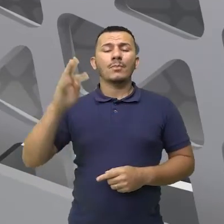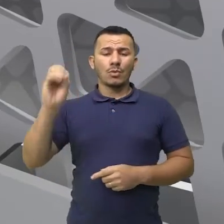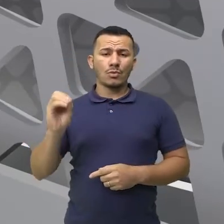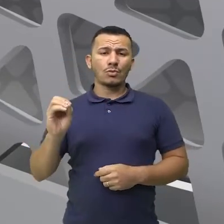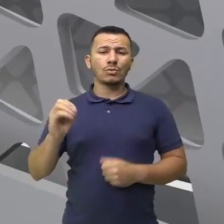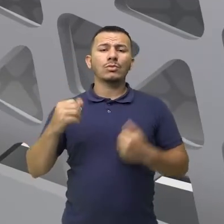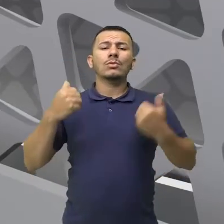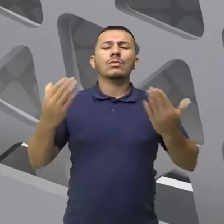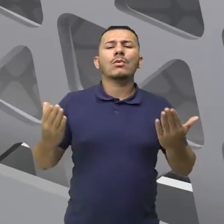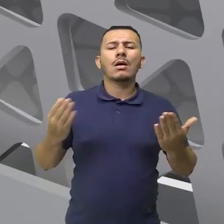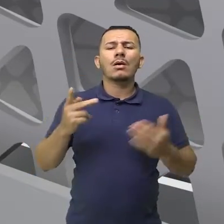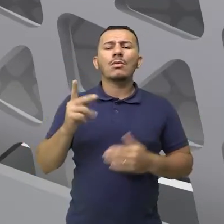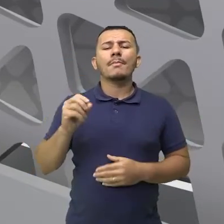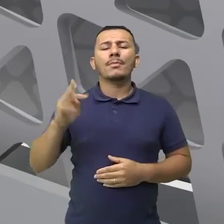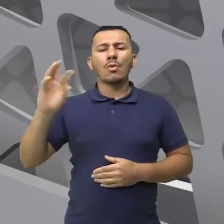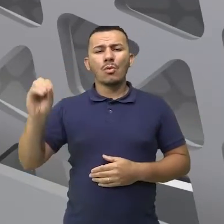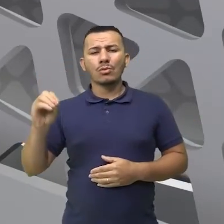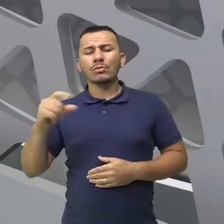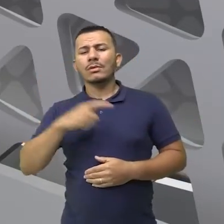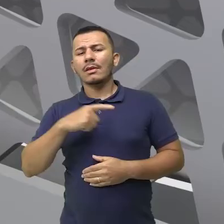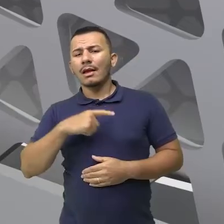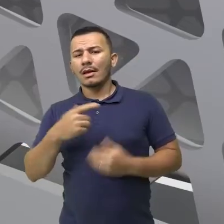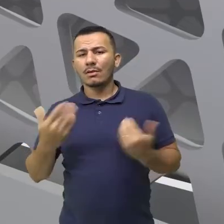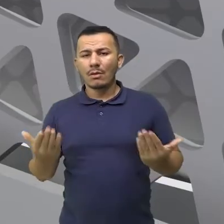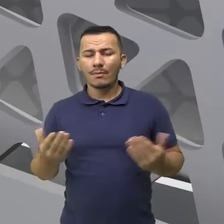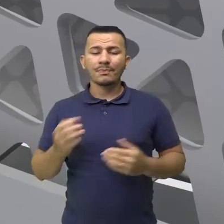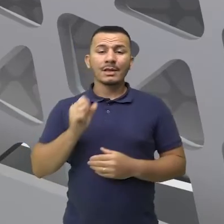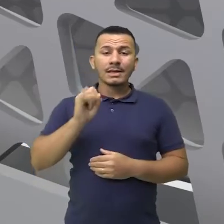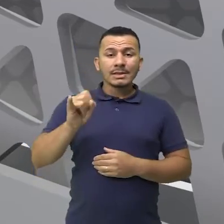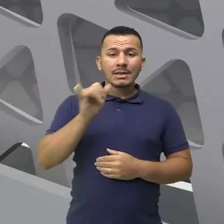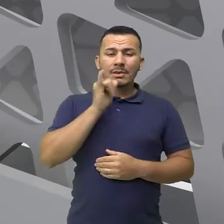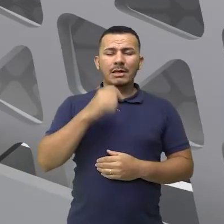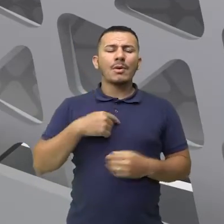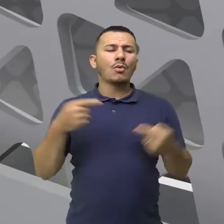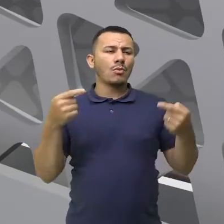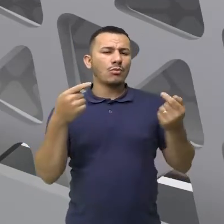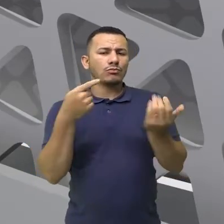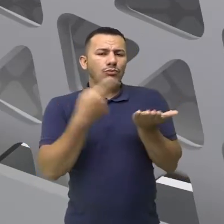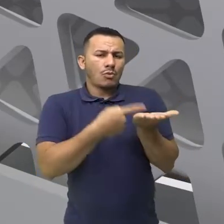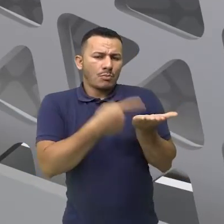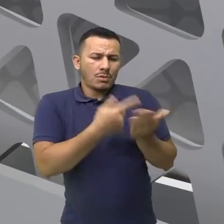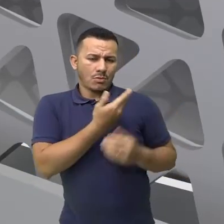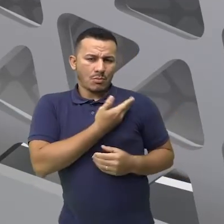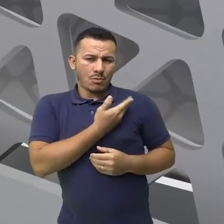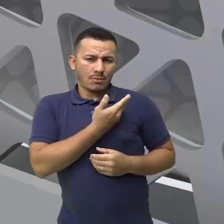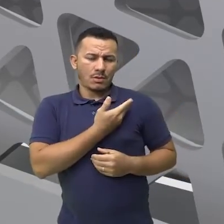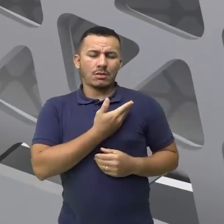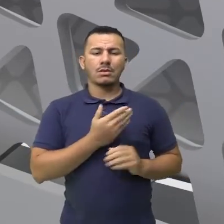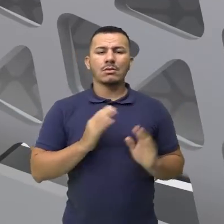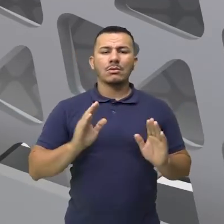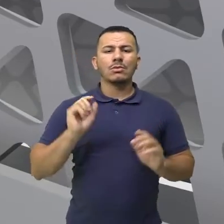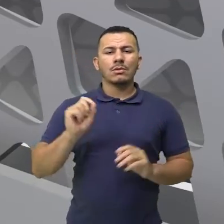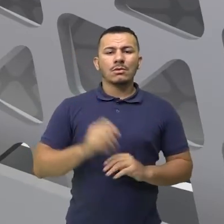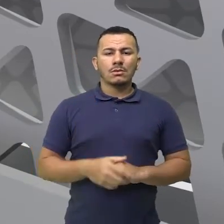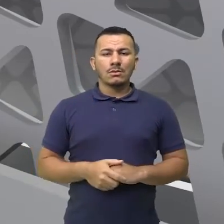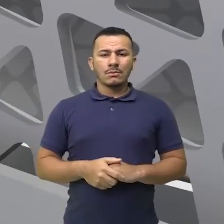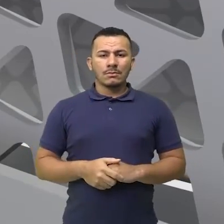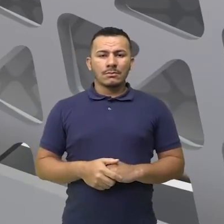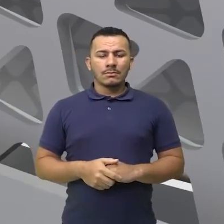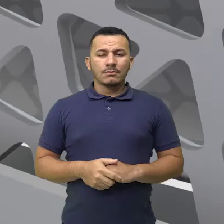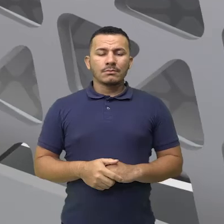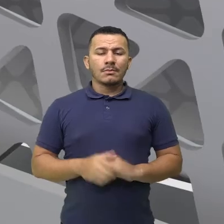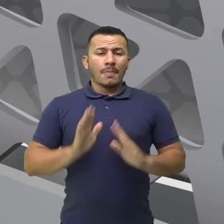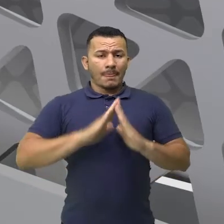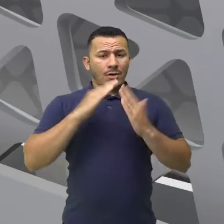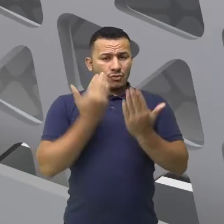ponto você está, porque eu posso exatamente, de repente, combinar com meu colega que, olha só, ao